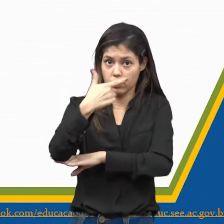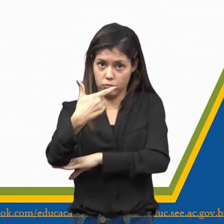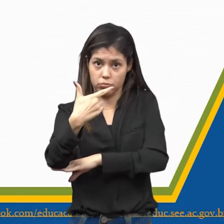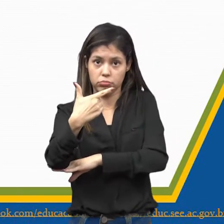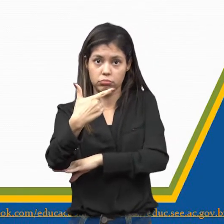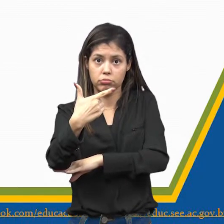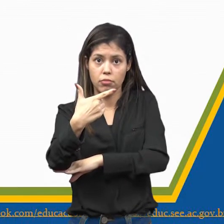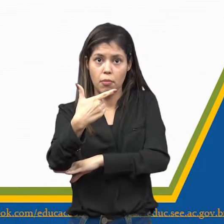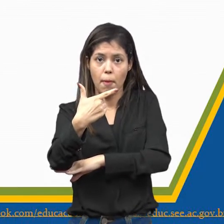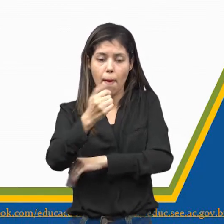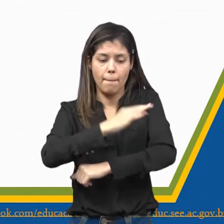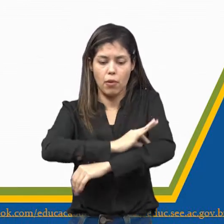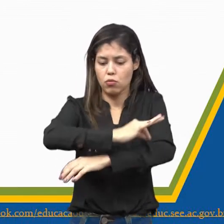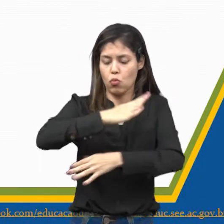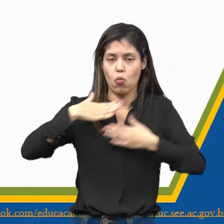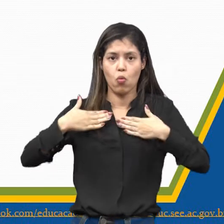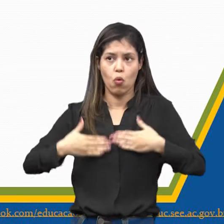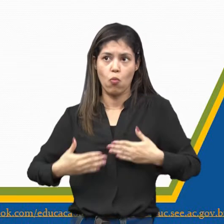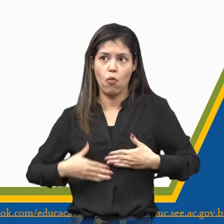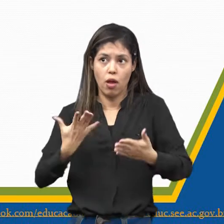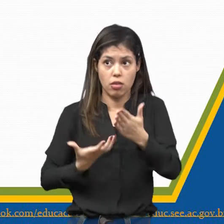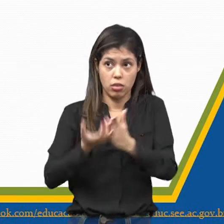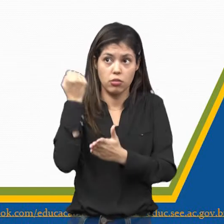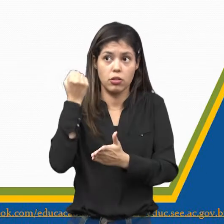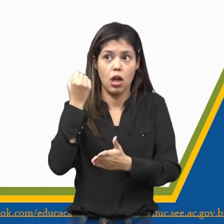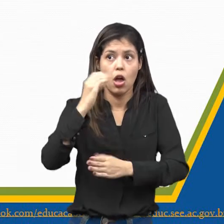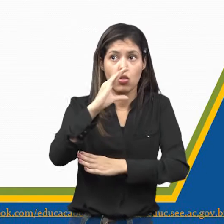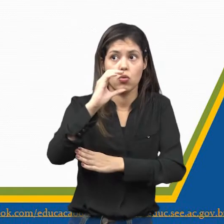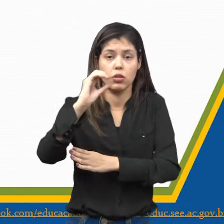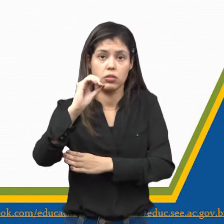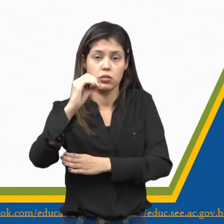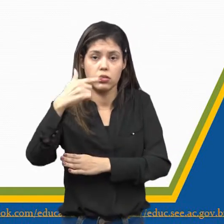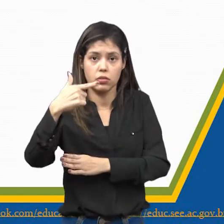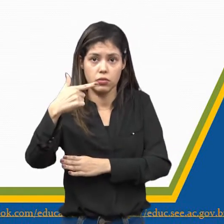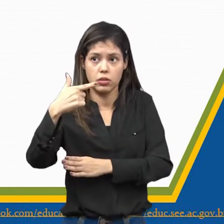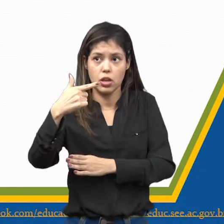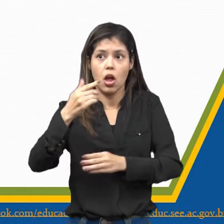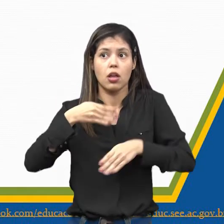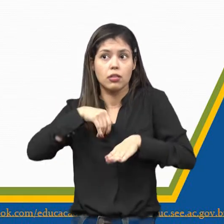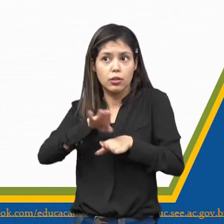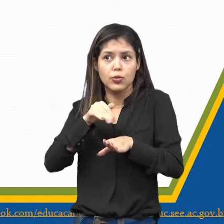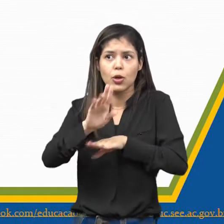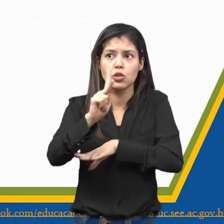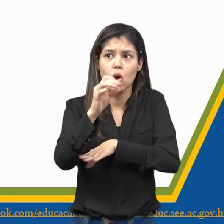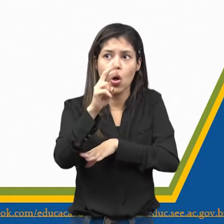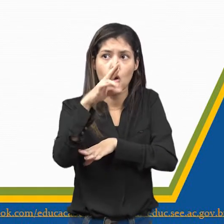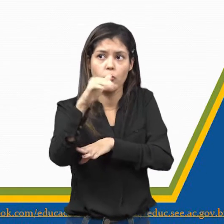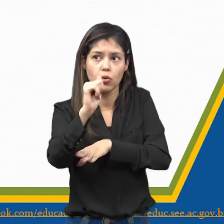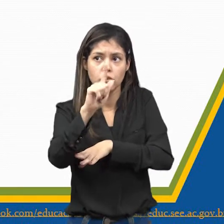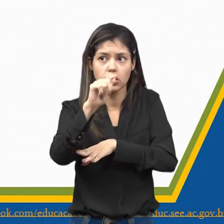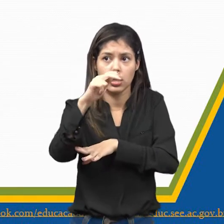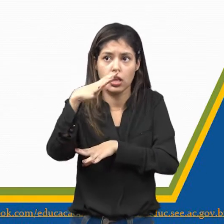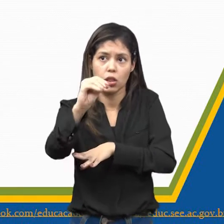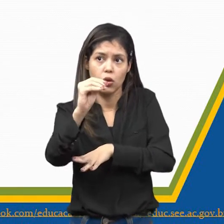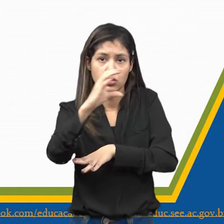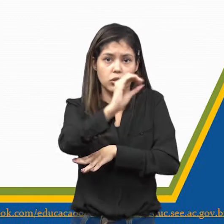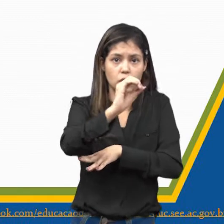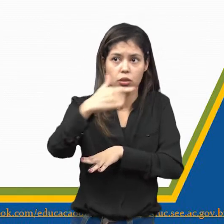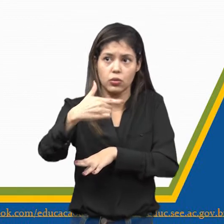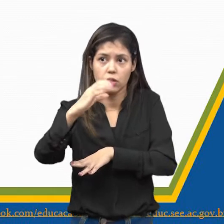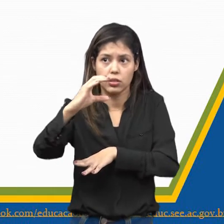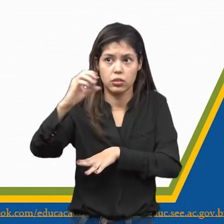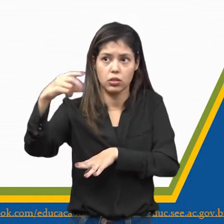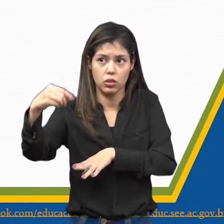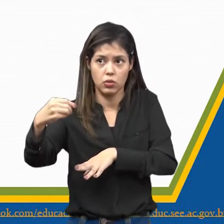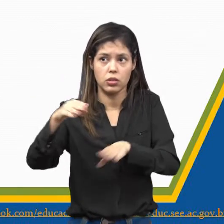né, para os tecidos e a remoção do gás carbônico, o transporte de hormônios, de glicoses, de oxigênio e de